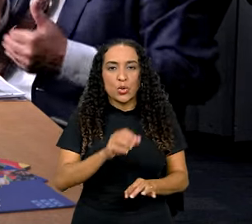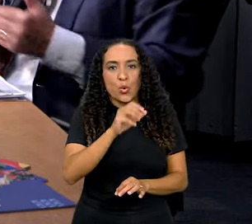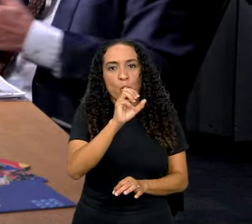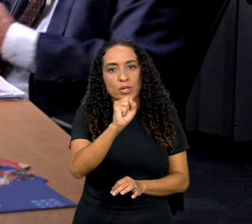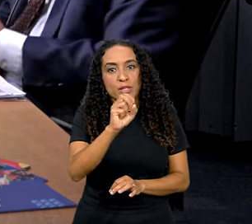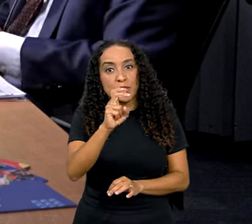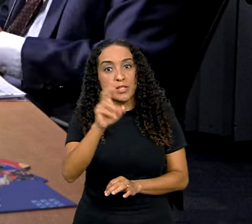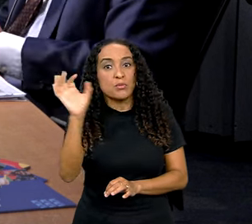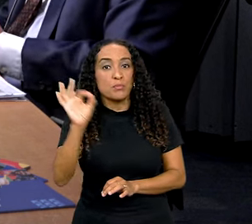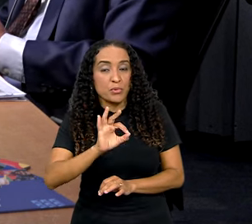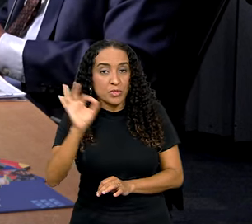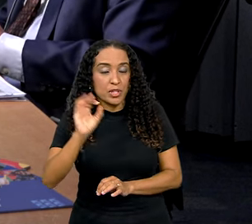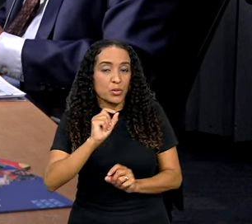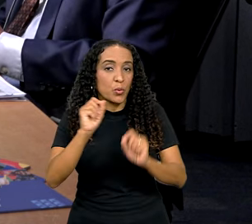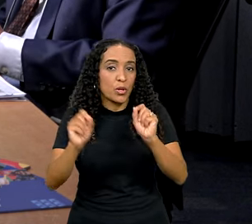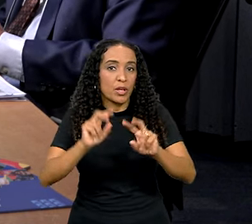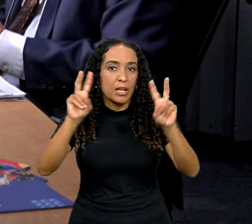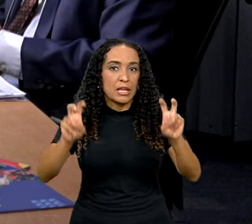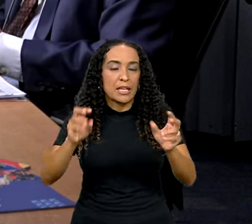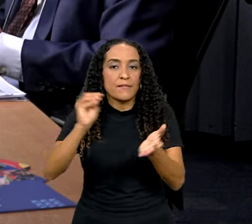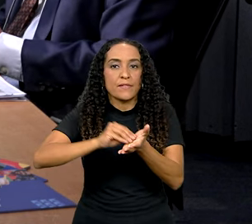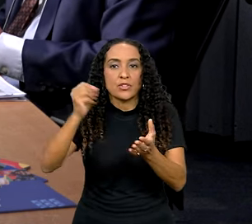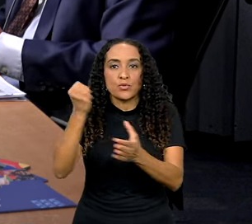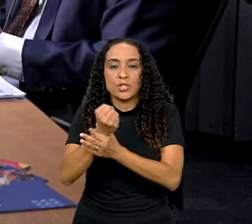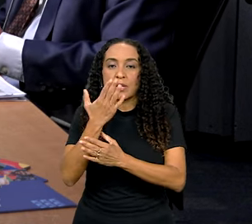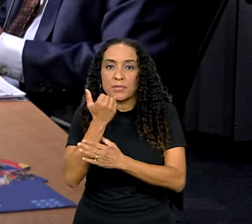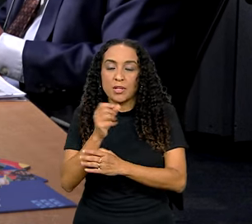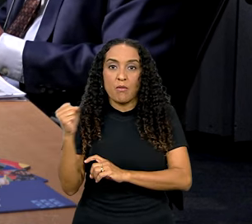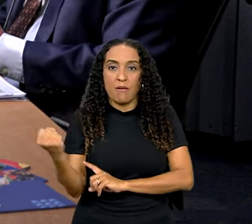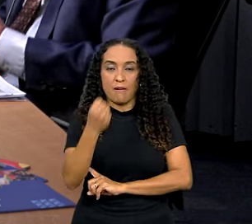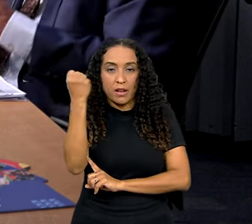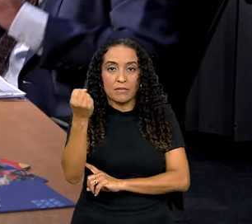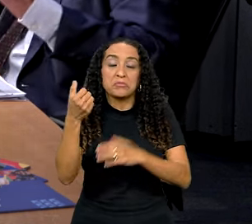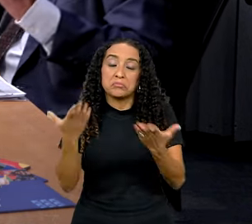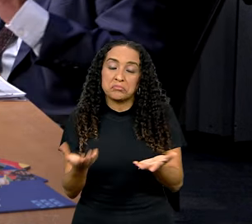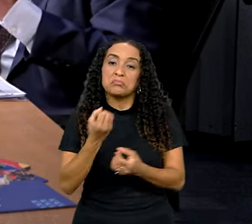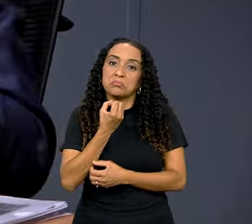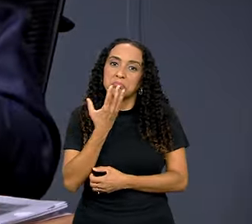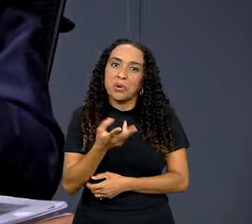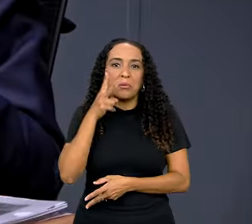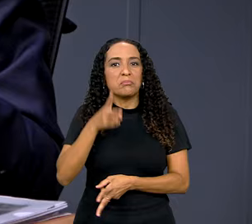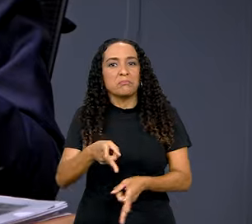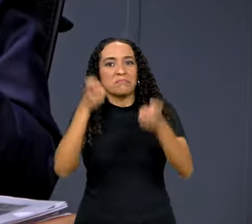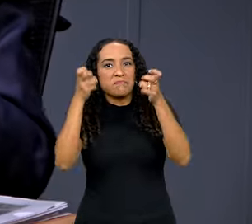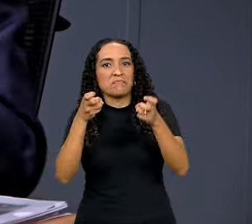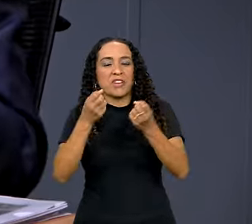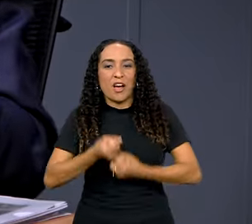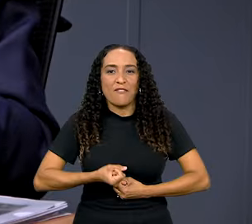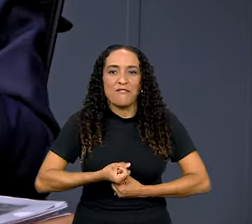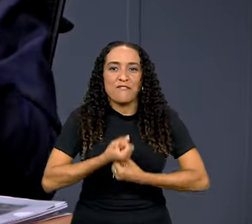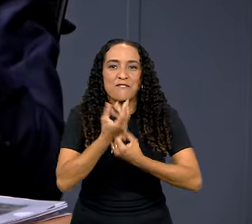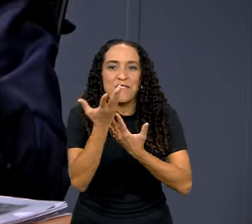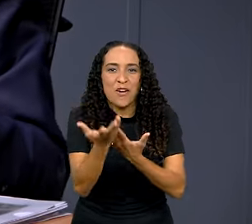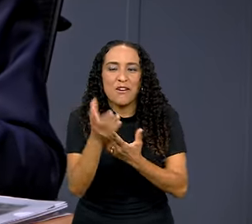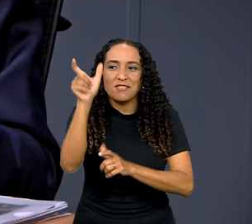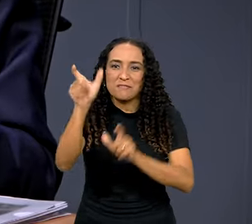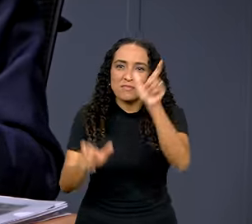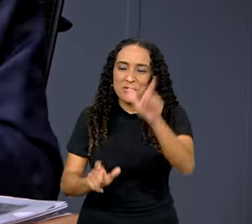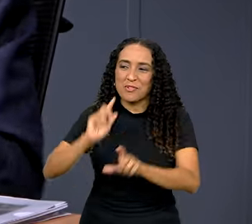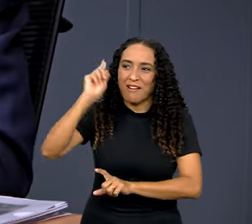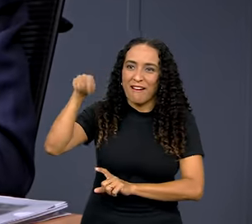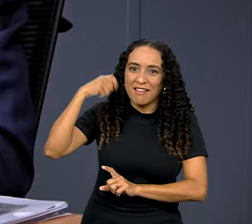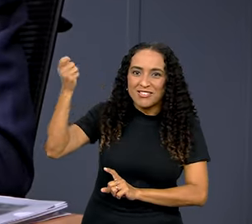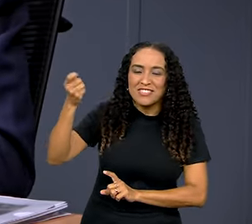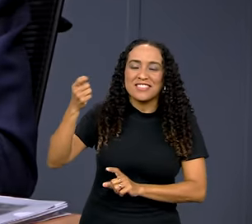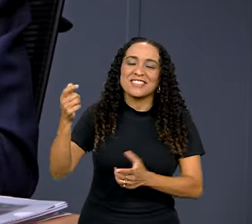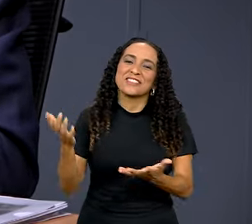85% na chamada insegurança alimentar Severa então que bom ver pela voz dos Artistas não é de